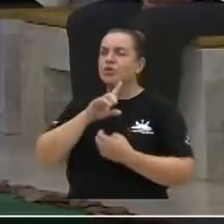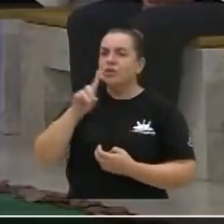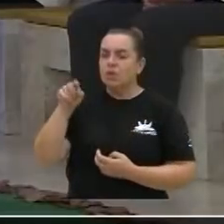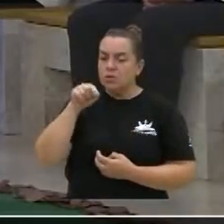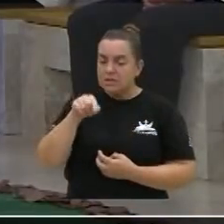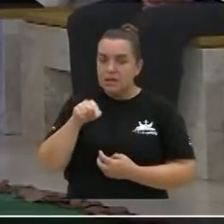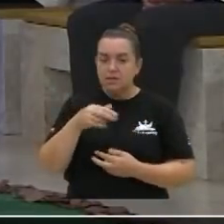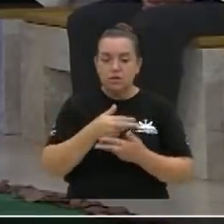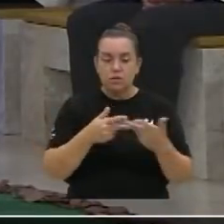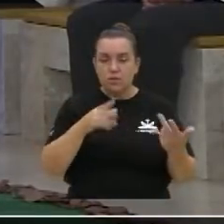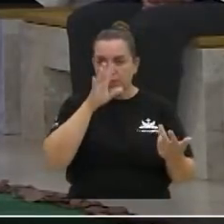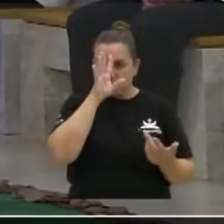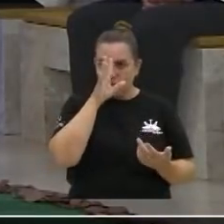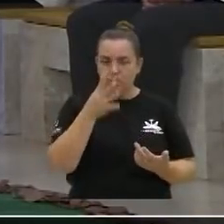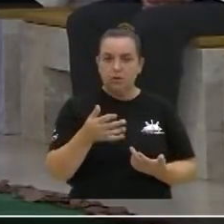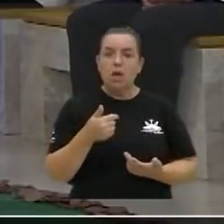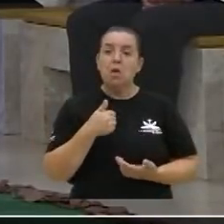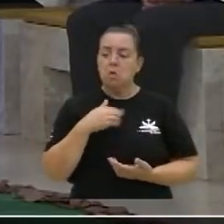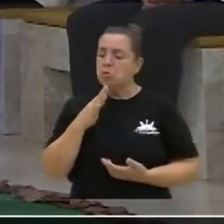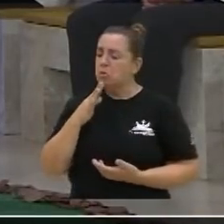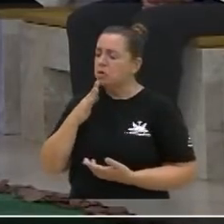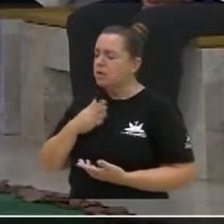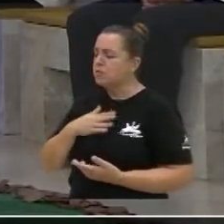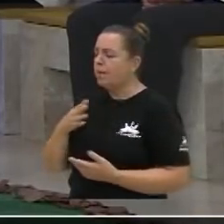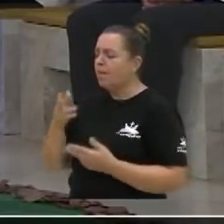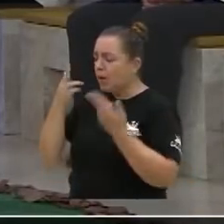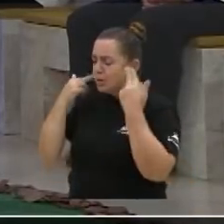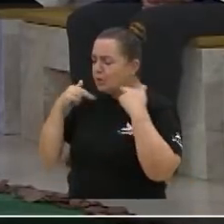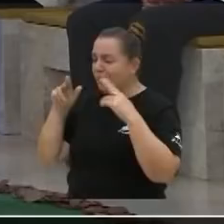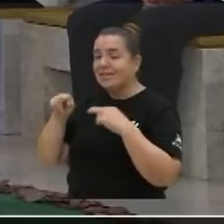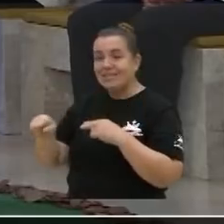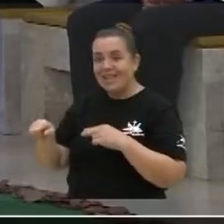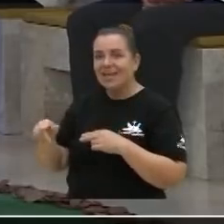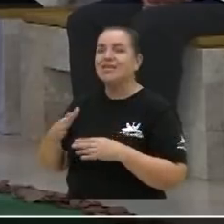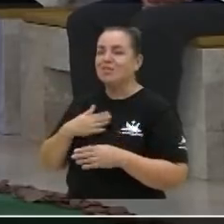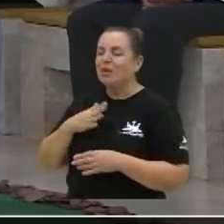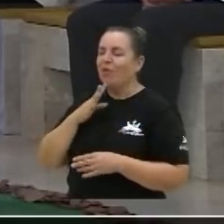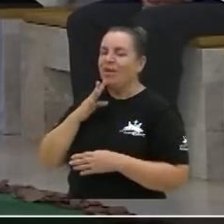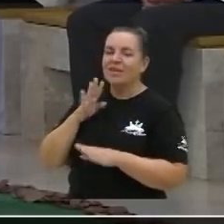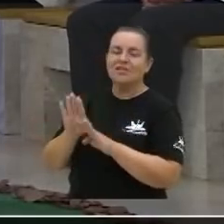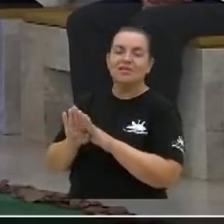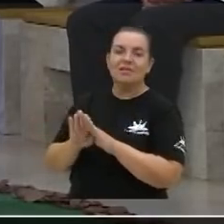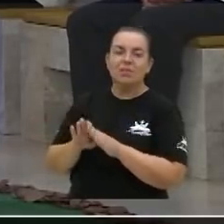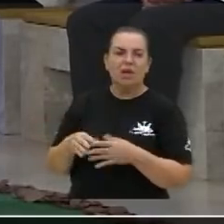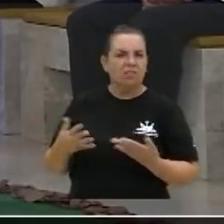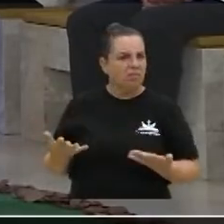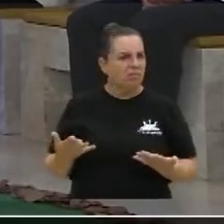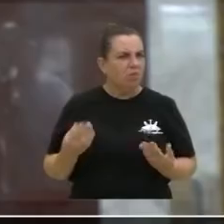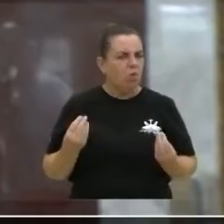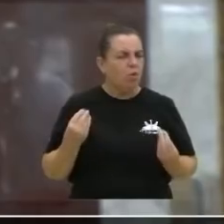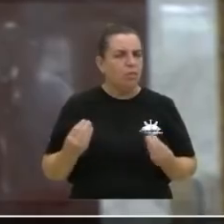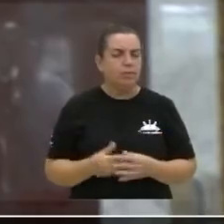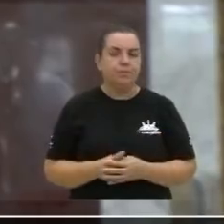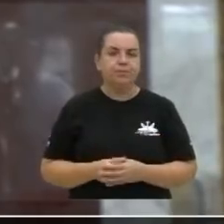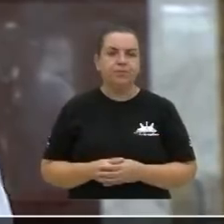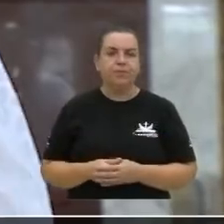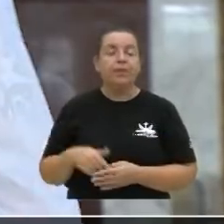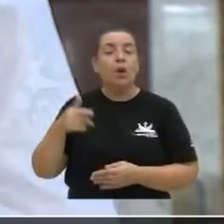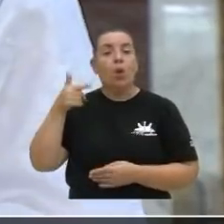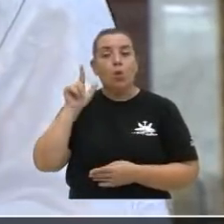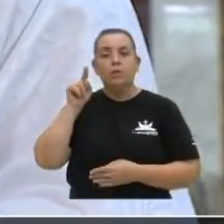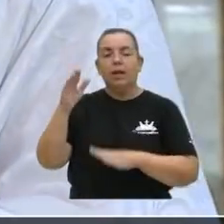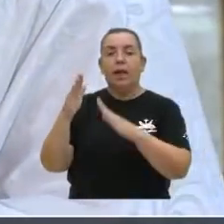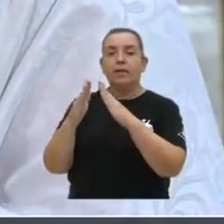nesses acontecimentos? Eu conheço as ovelhas me conhecem. Ontem, na casa de